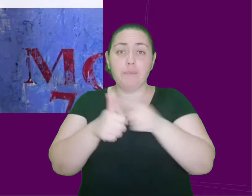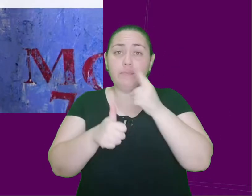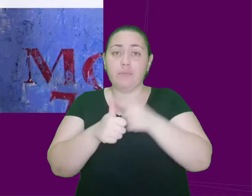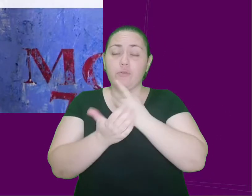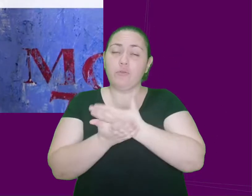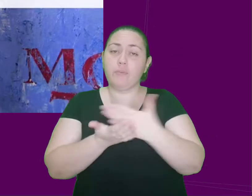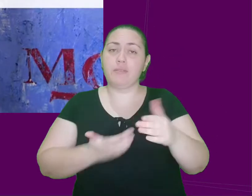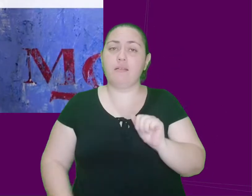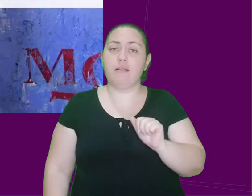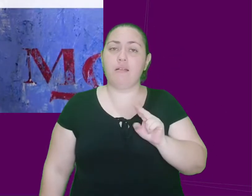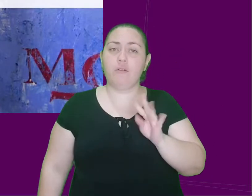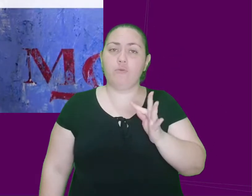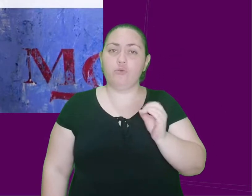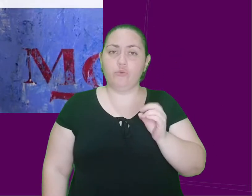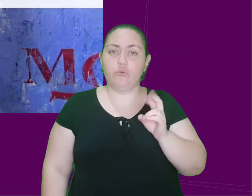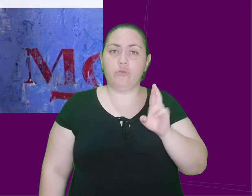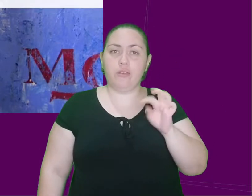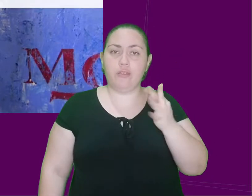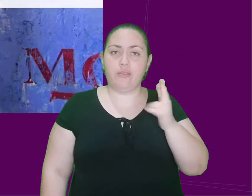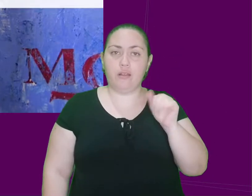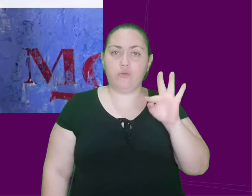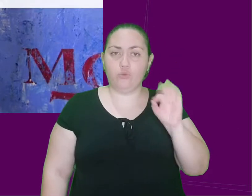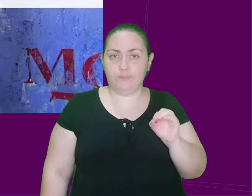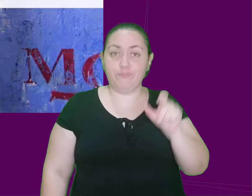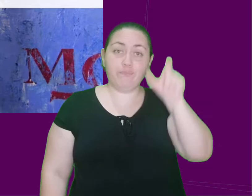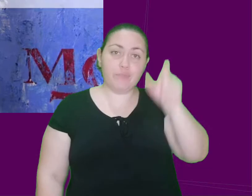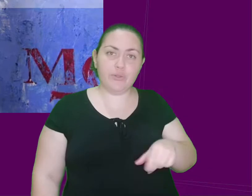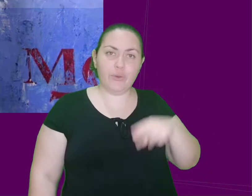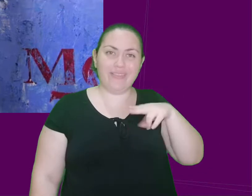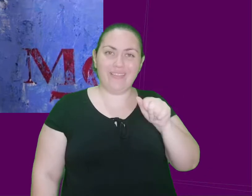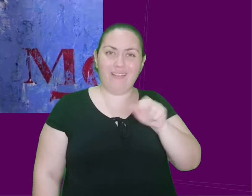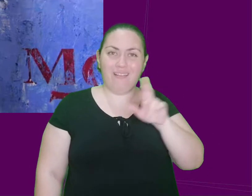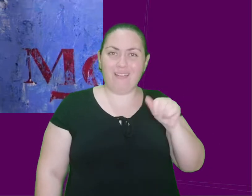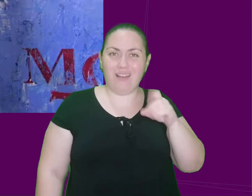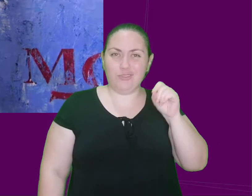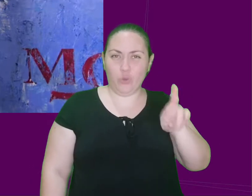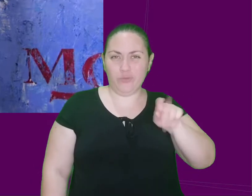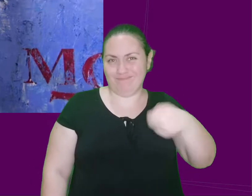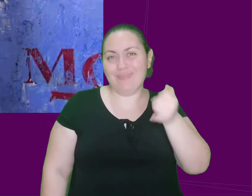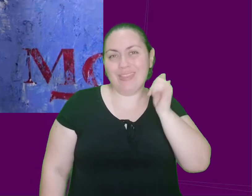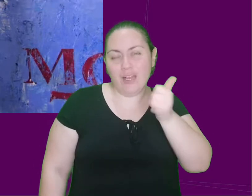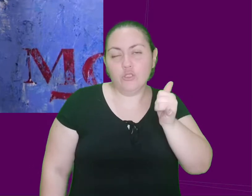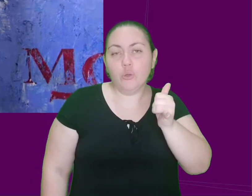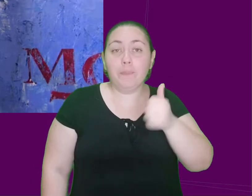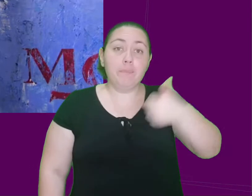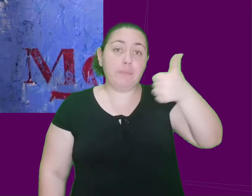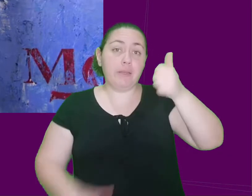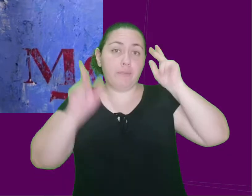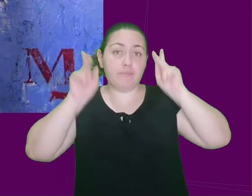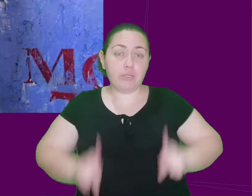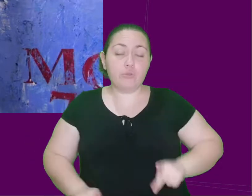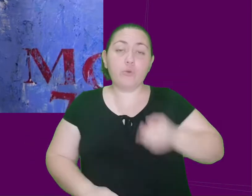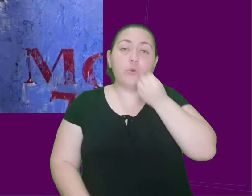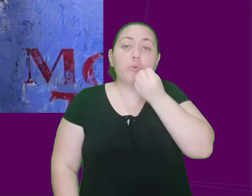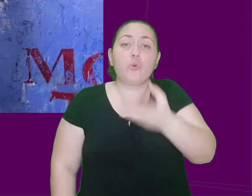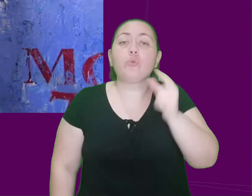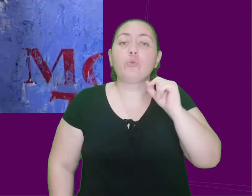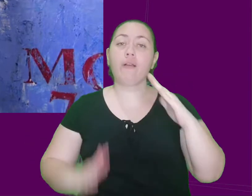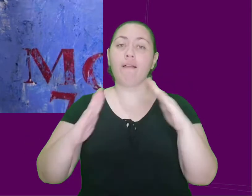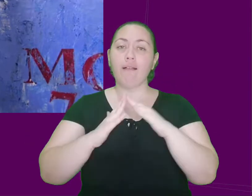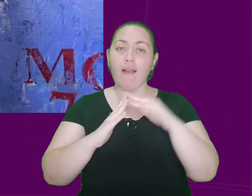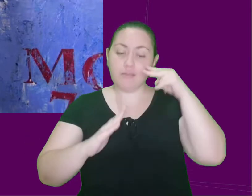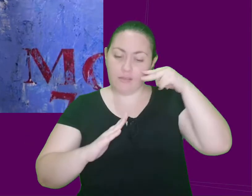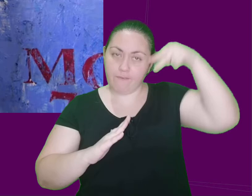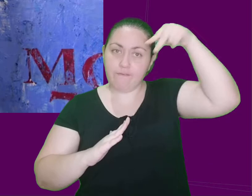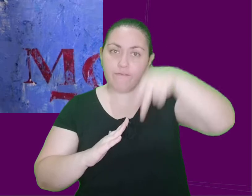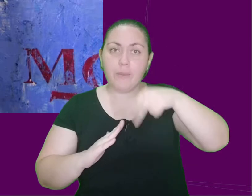com autorretrato. Nesse conto, o narrador, em primeira pessoa, apresenta uma casa vista de cima. A narrativa se parece com